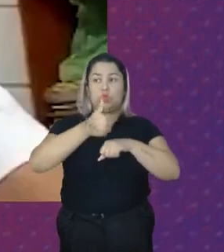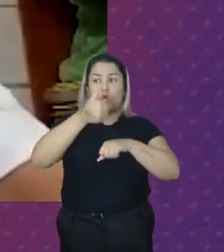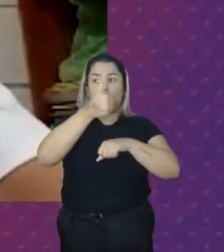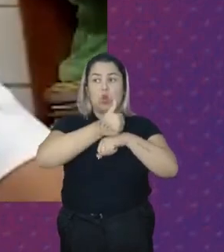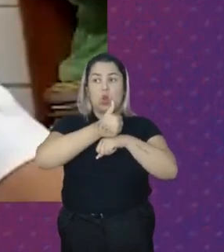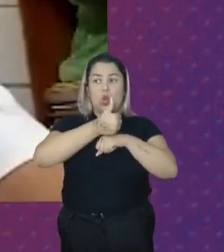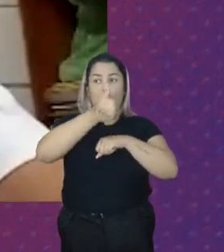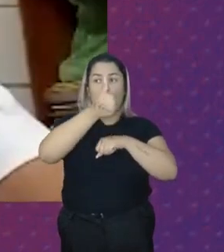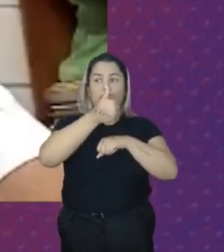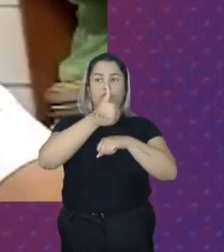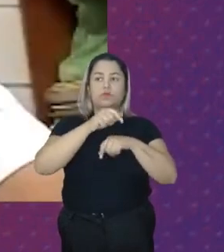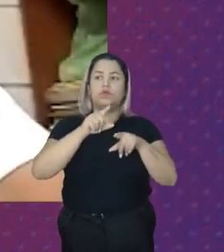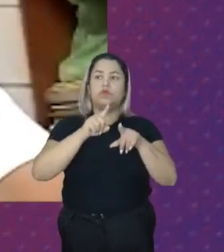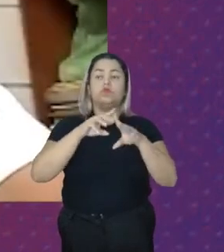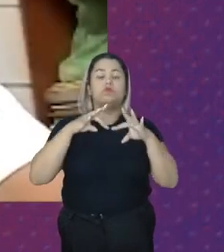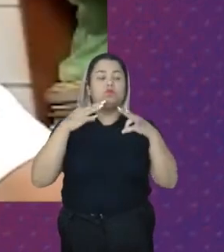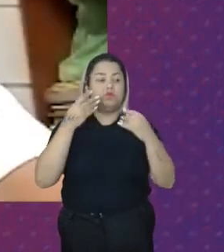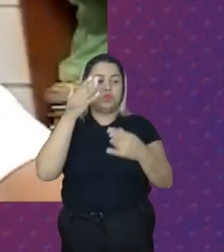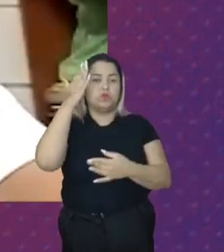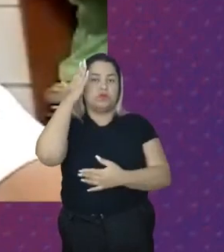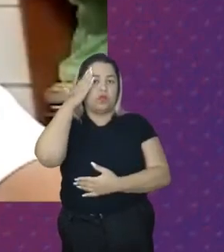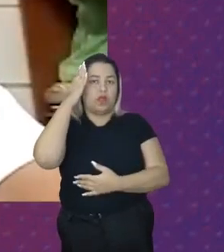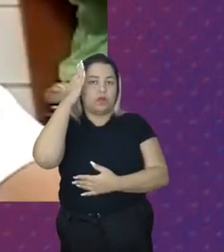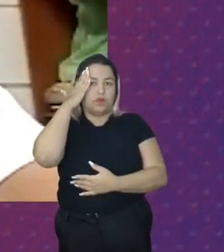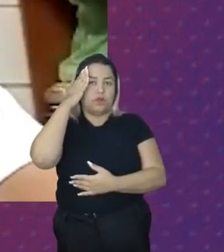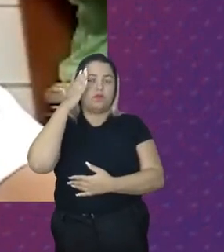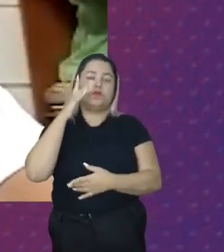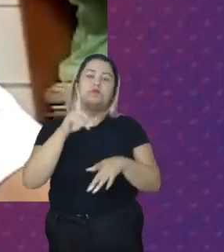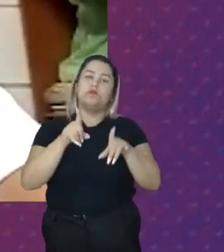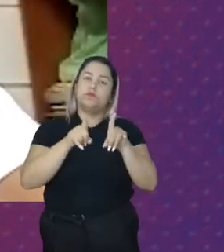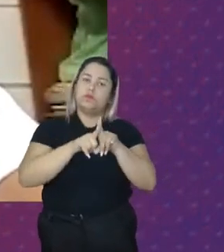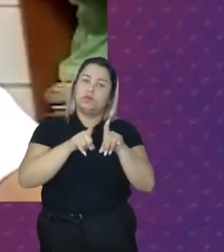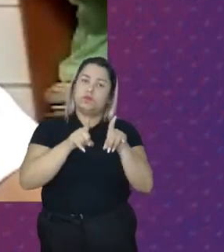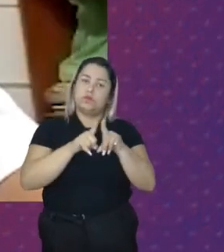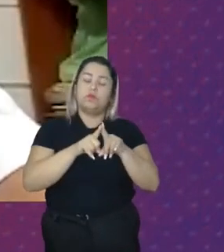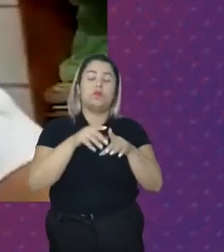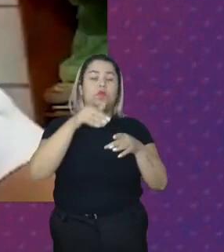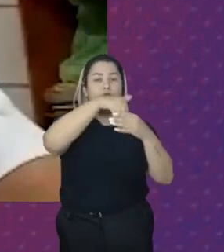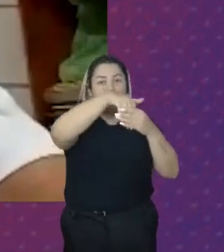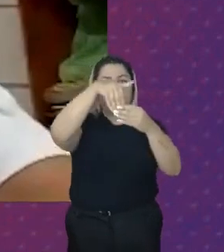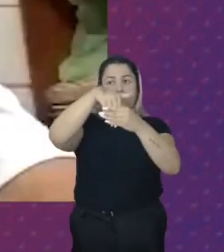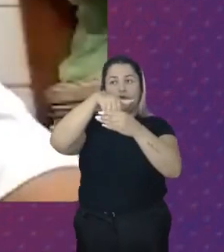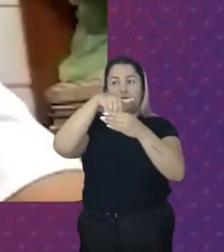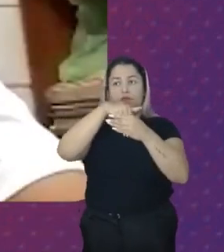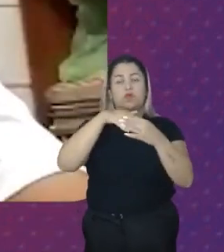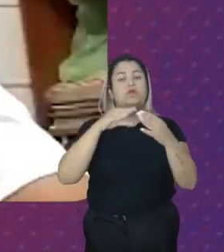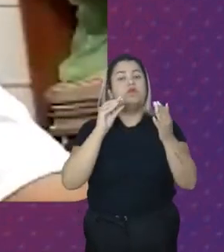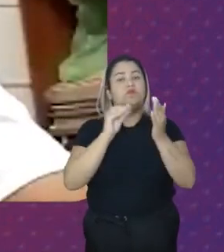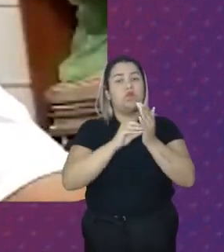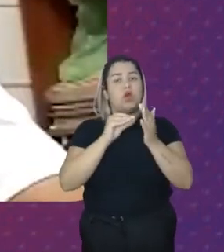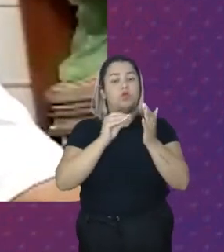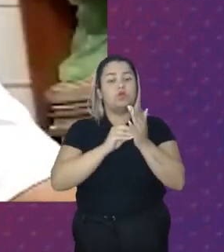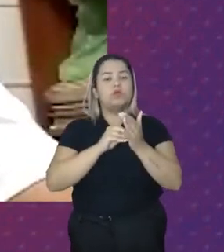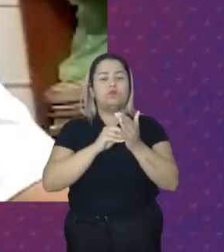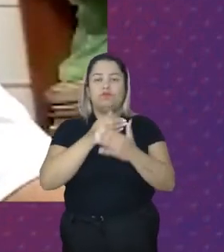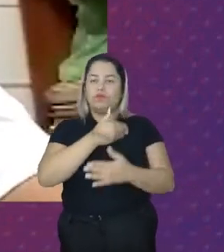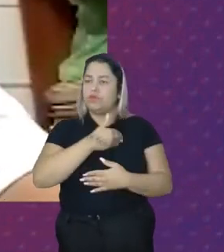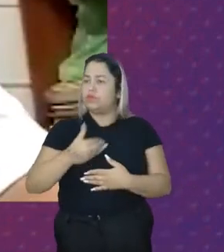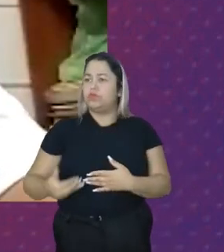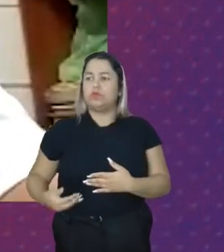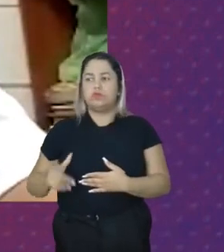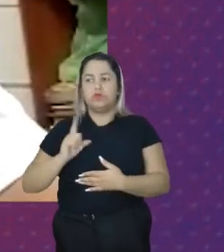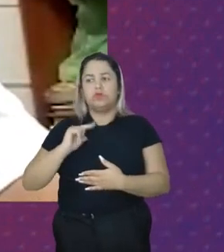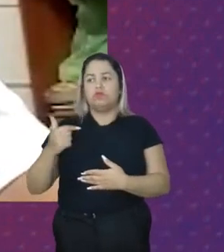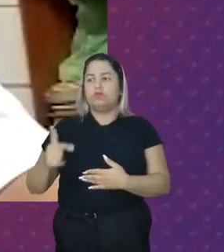golpe Todo mundo sabe disso E tivemos Então a eleição Desse desgoverno Que não trouxe Nada de